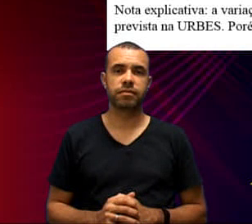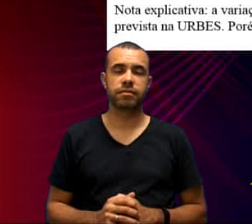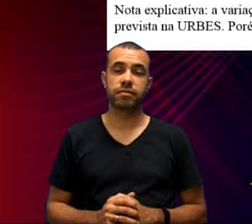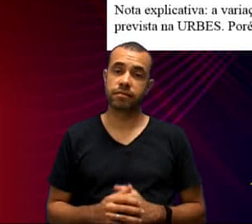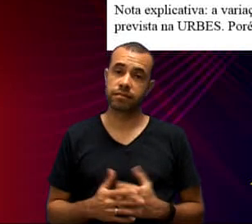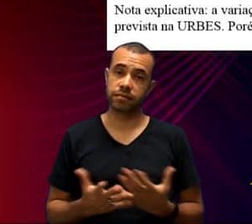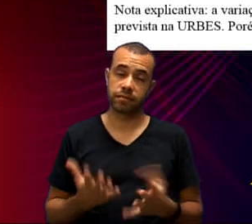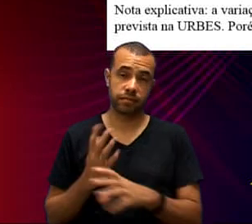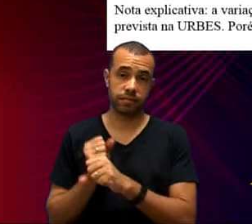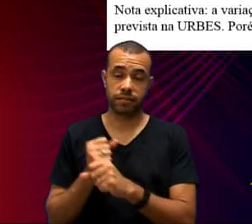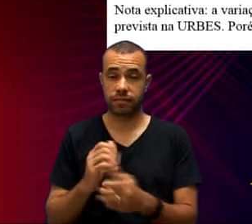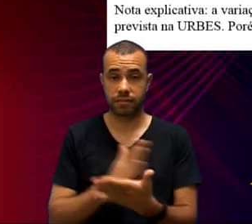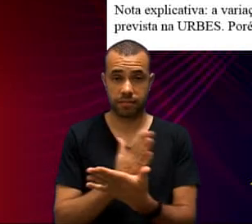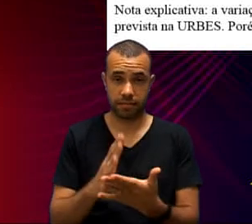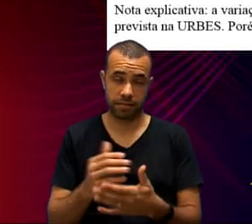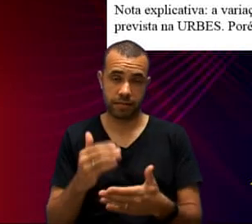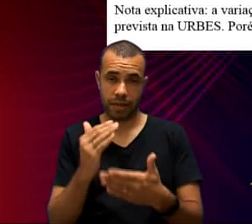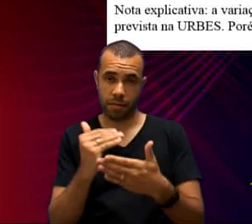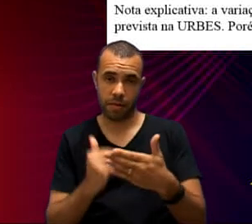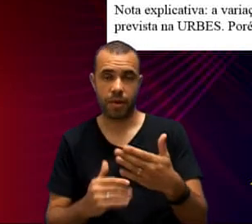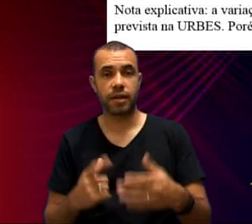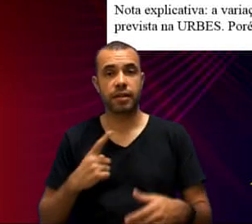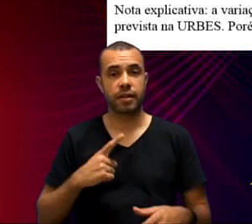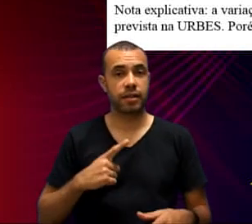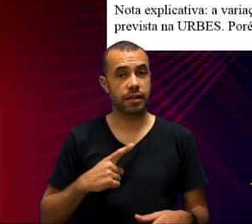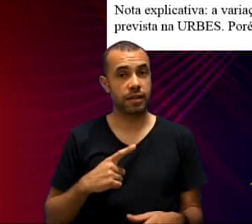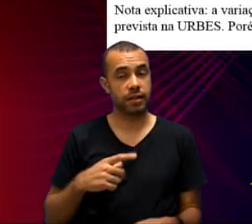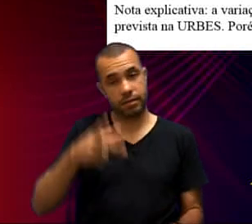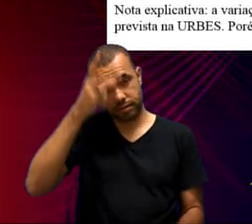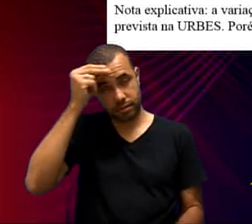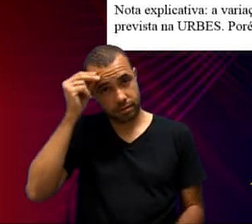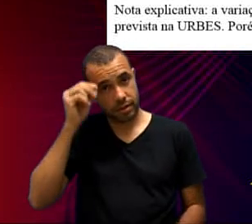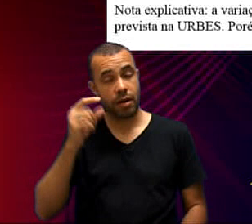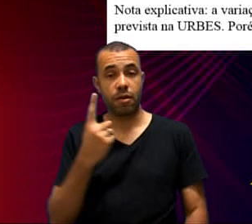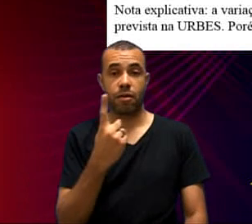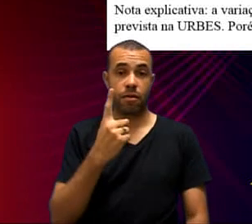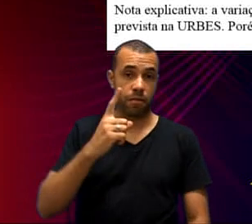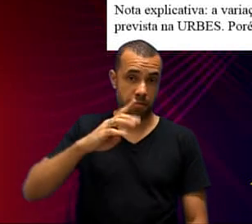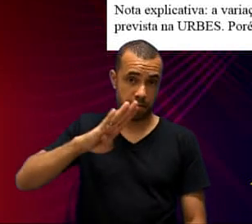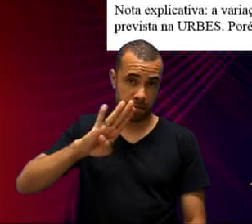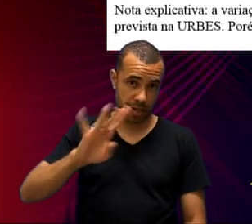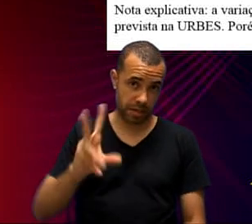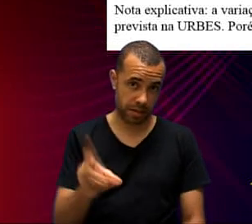Bom, as receitas estão divididas assim. Então, do Tesouro ficou